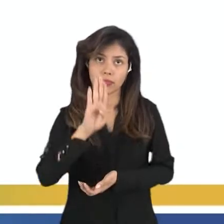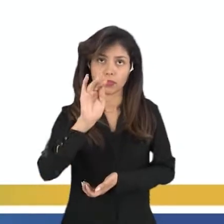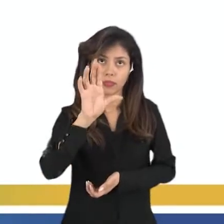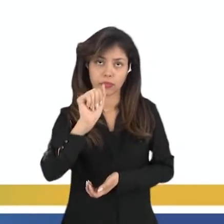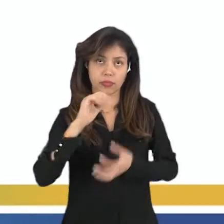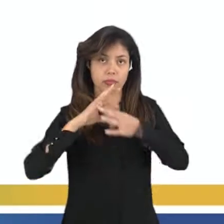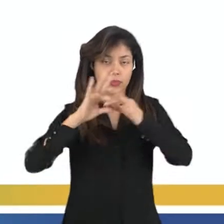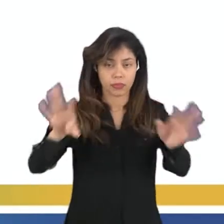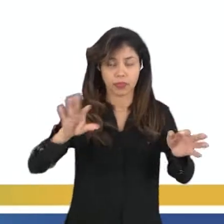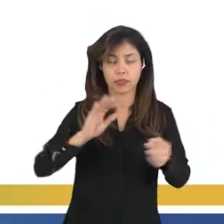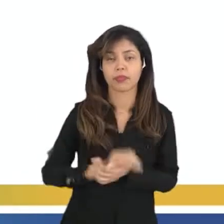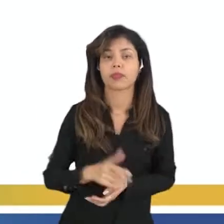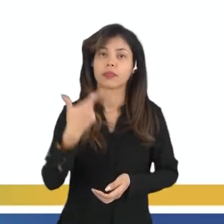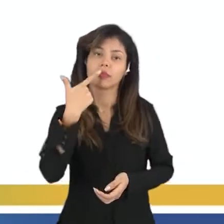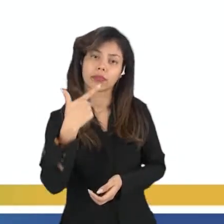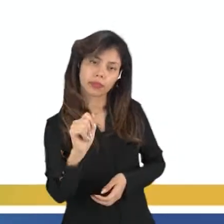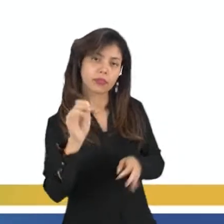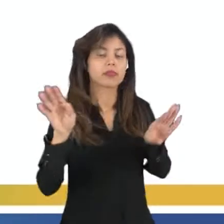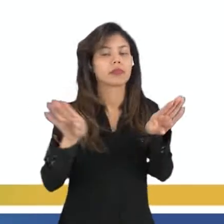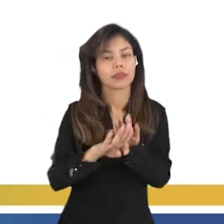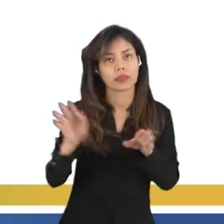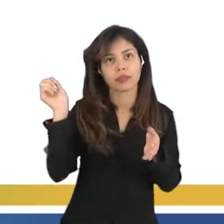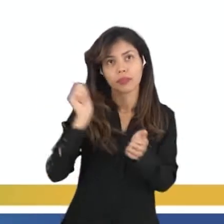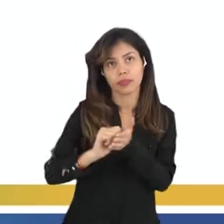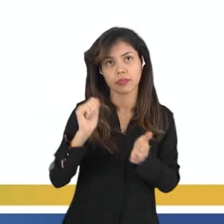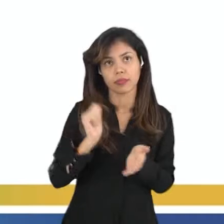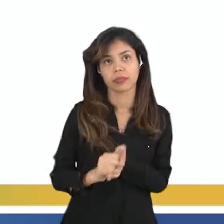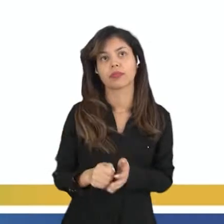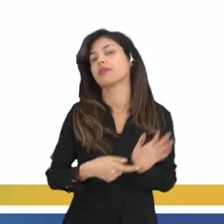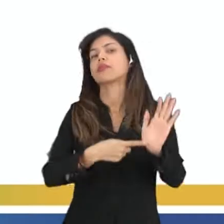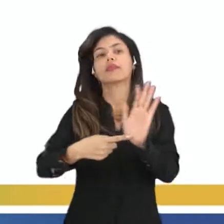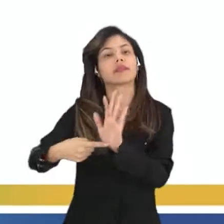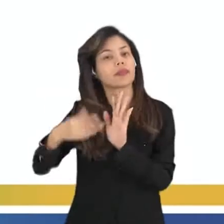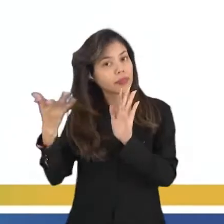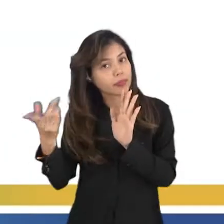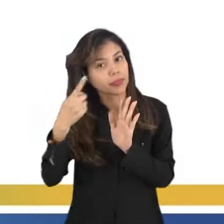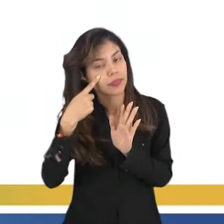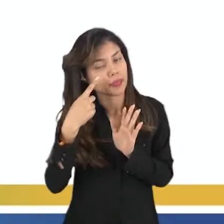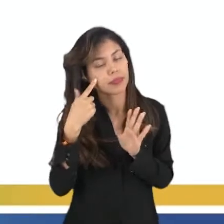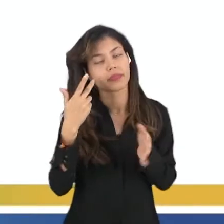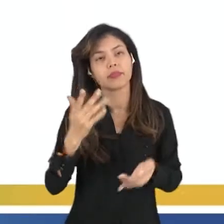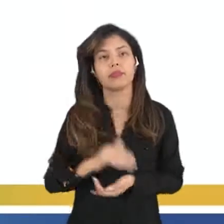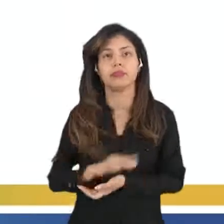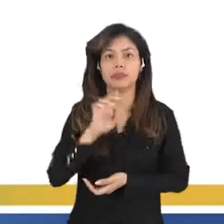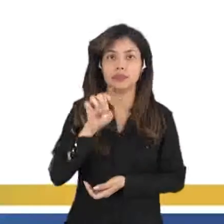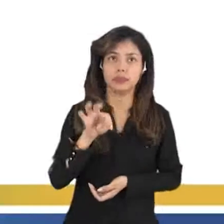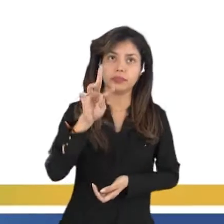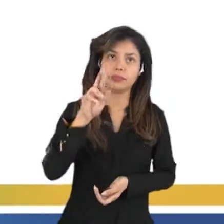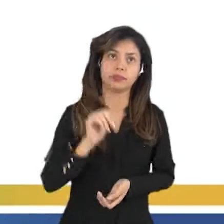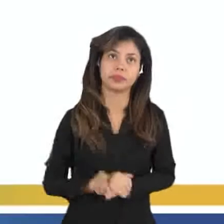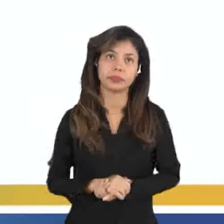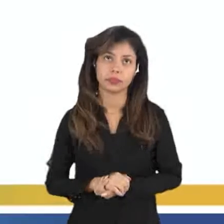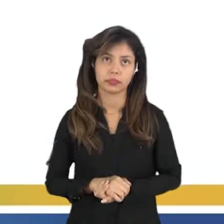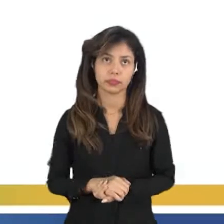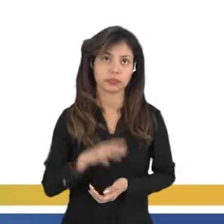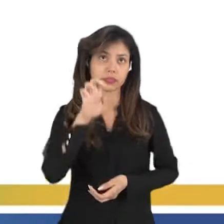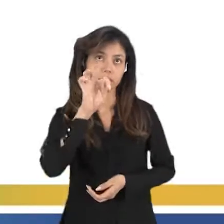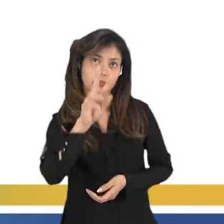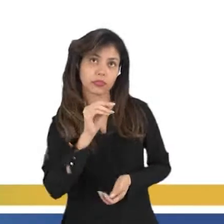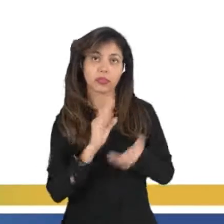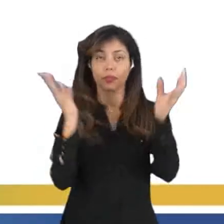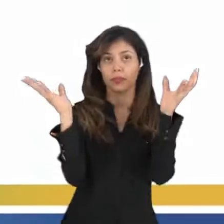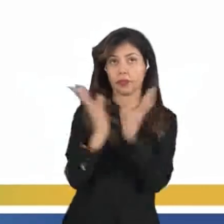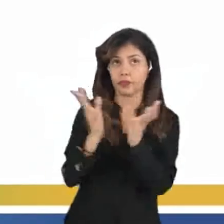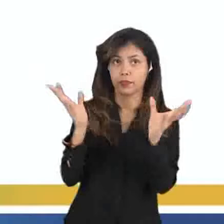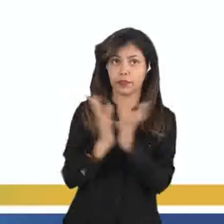Liberdade. E aí está escrito também na língua deles, e aí fica por sua conta. Então esse é o ETA. Então o ETA é um